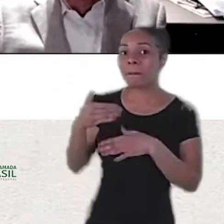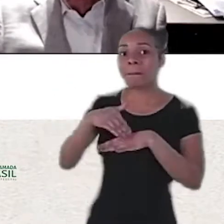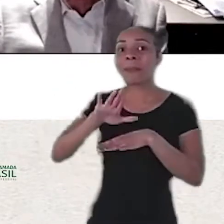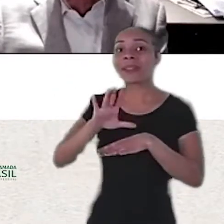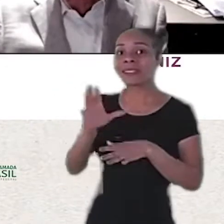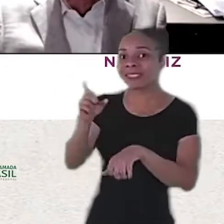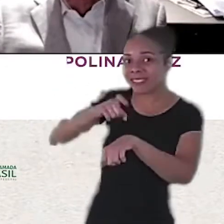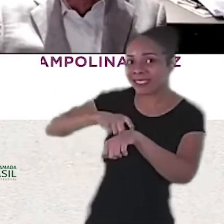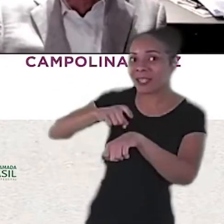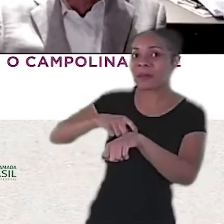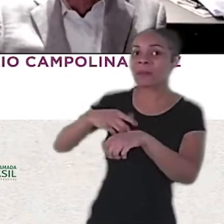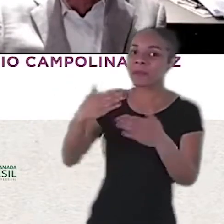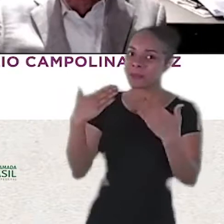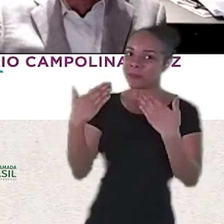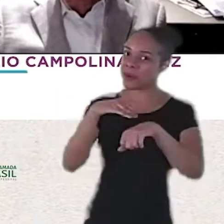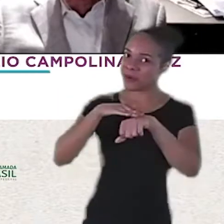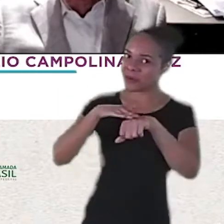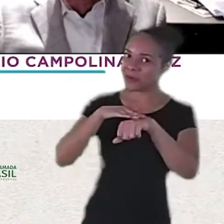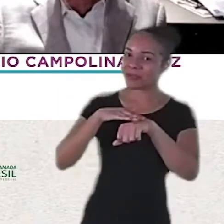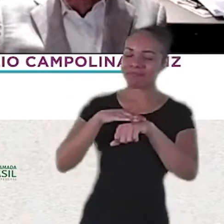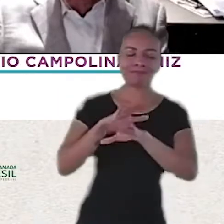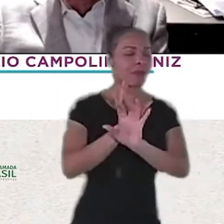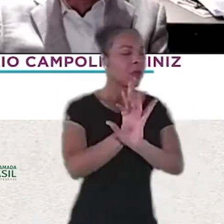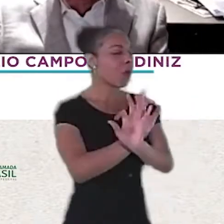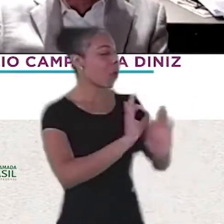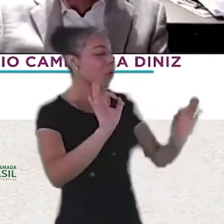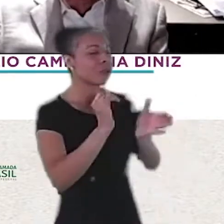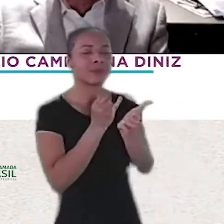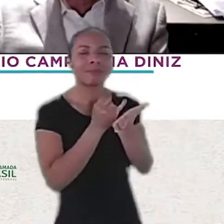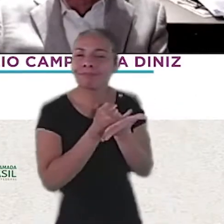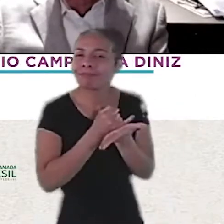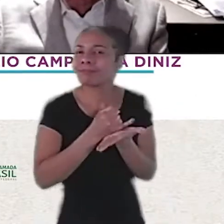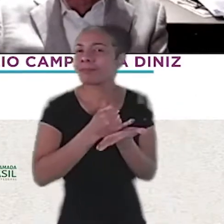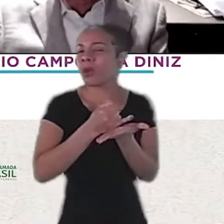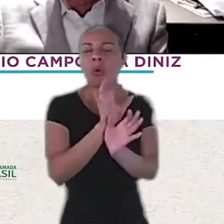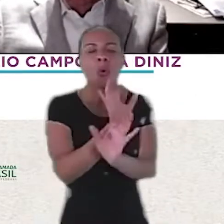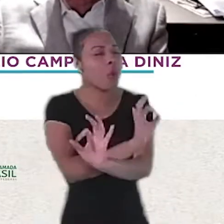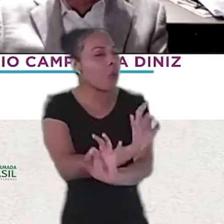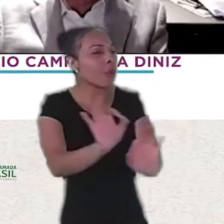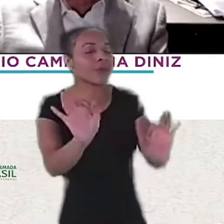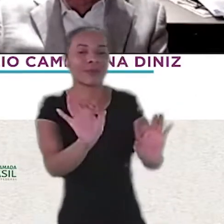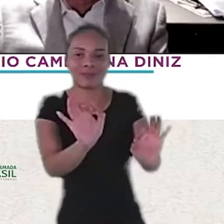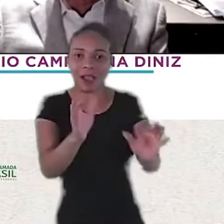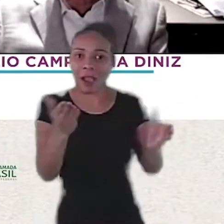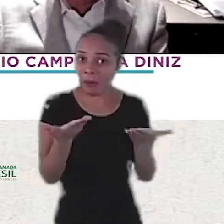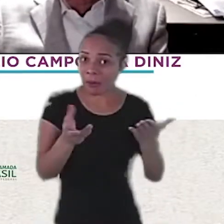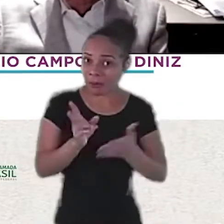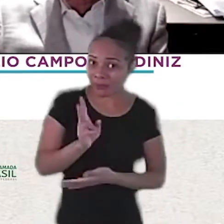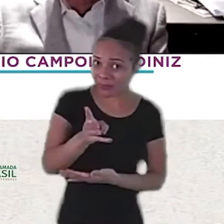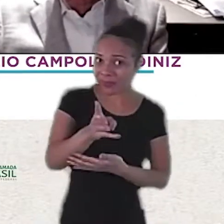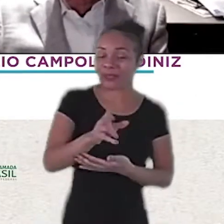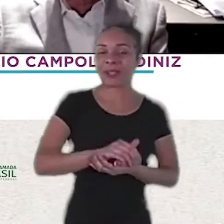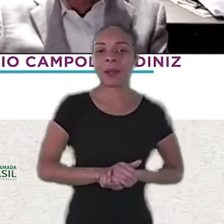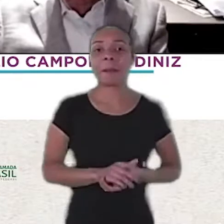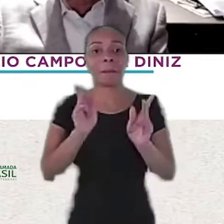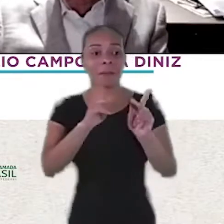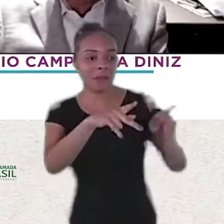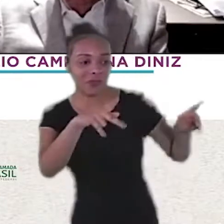Ótima introdução, Barreto. Bem, vamos então agora ouvir nosso querido professor Campolina.